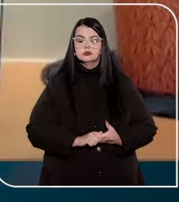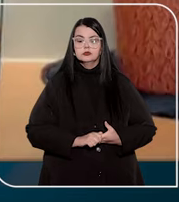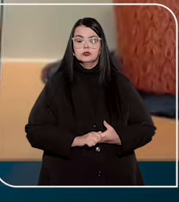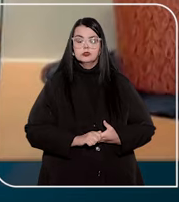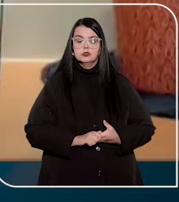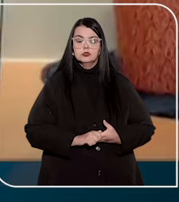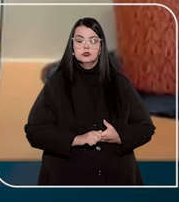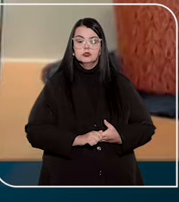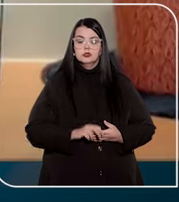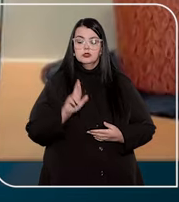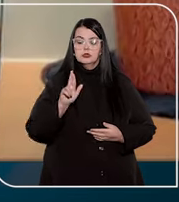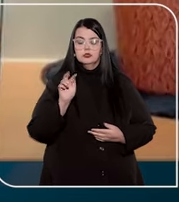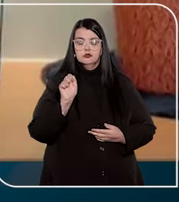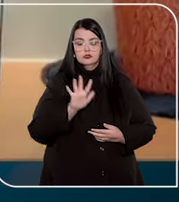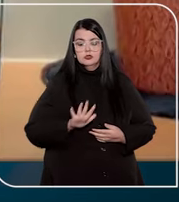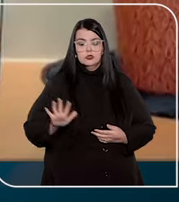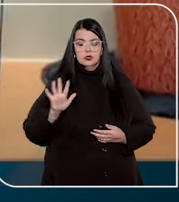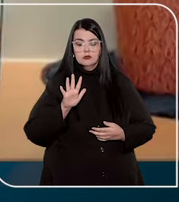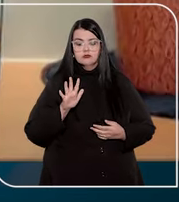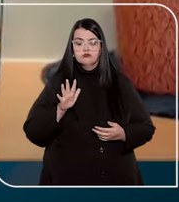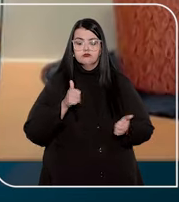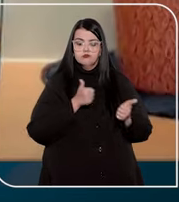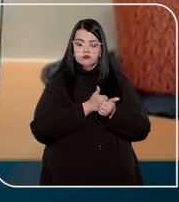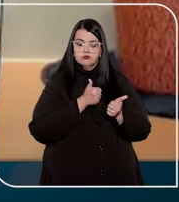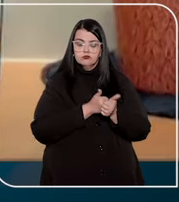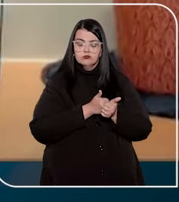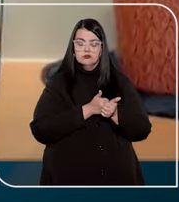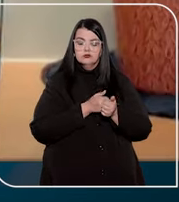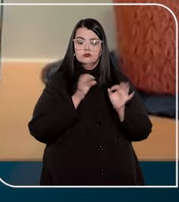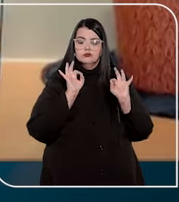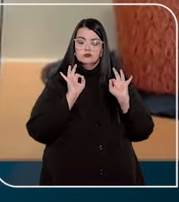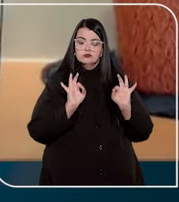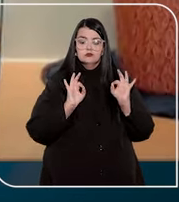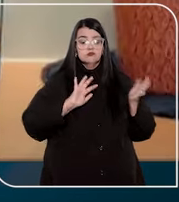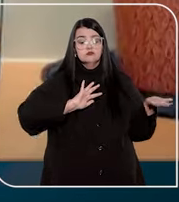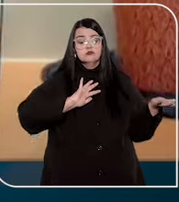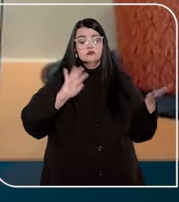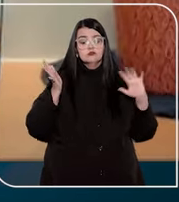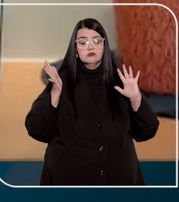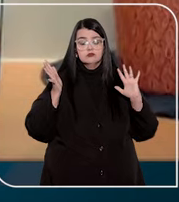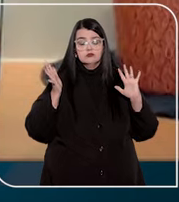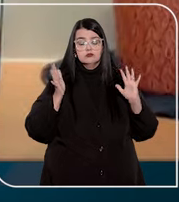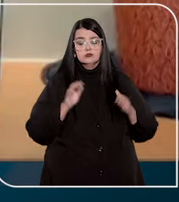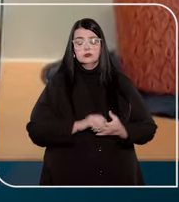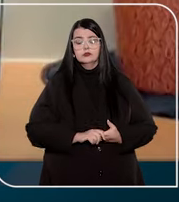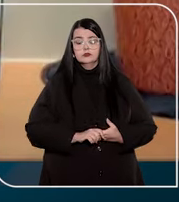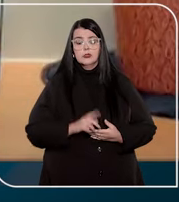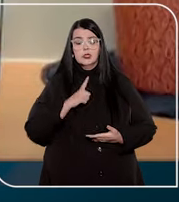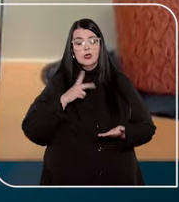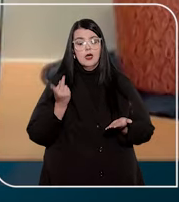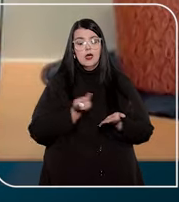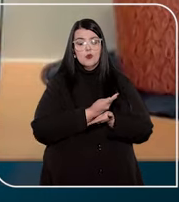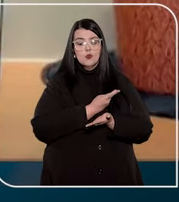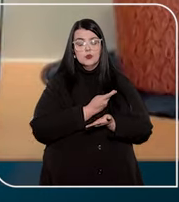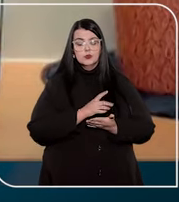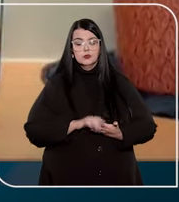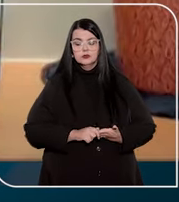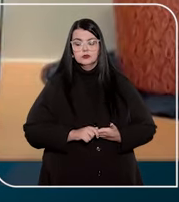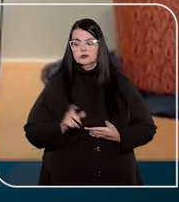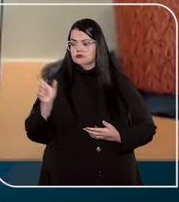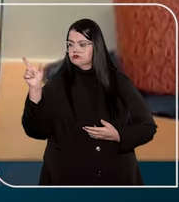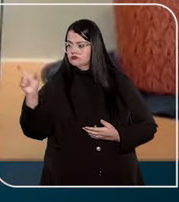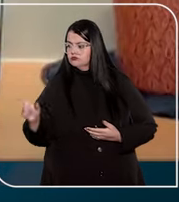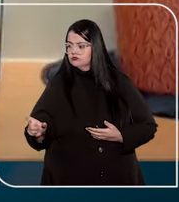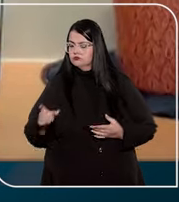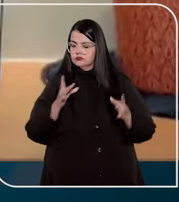repercussão geral, siga aquele caminho. Mas pode acontecer, Fátima e demais colegas e doutor Denis, de aquele